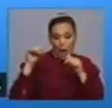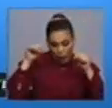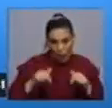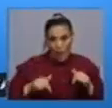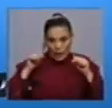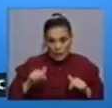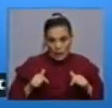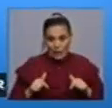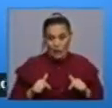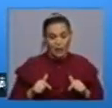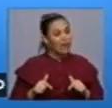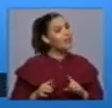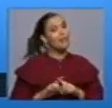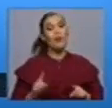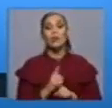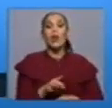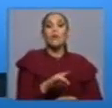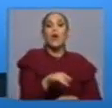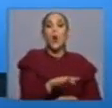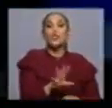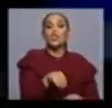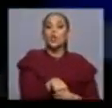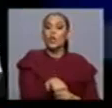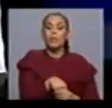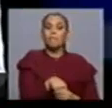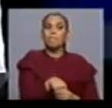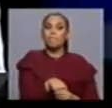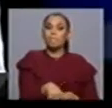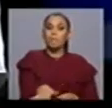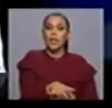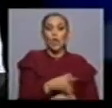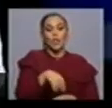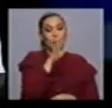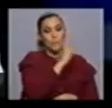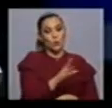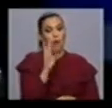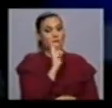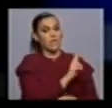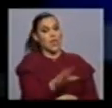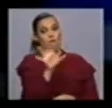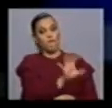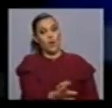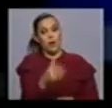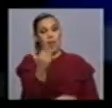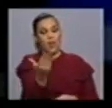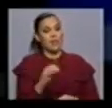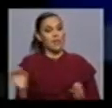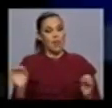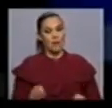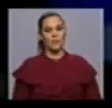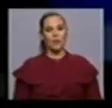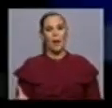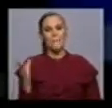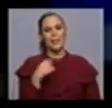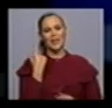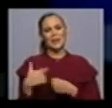não está precisamente localizada na geografia, digamos assim, que estamos habituados a ver neste tipo de galáxias. Há outras questões deliciosas